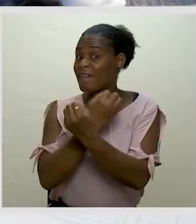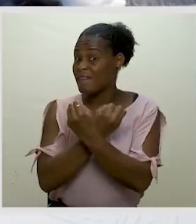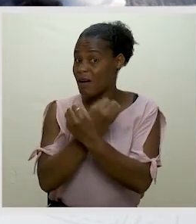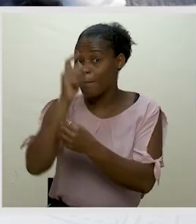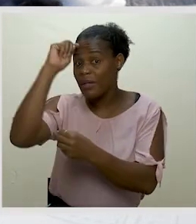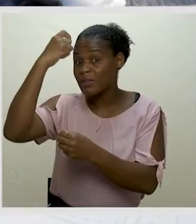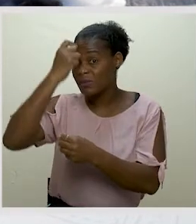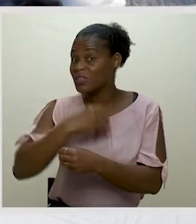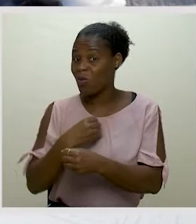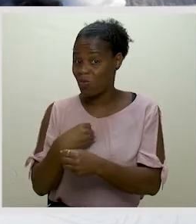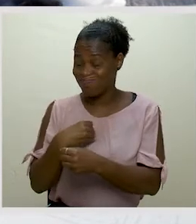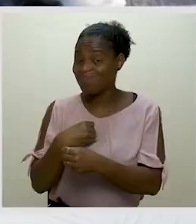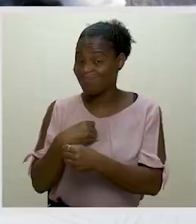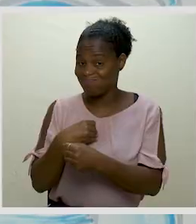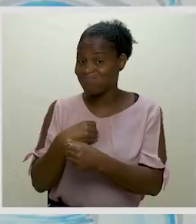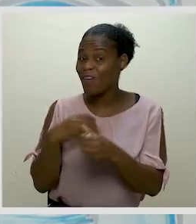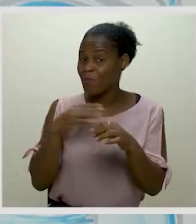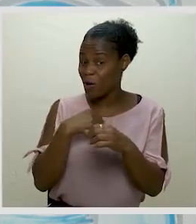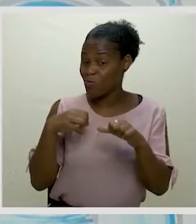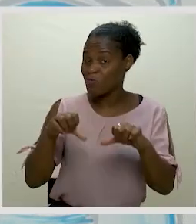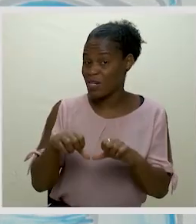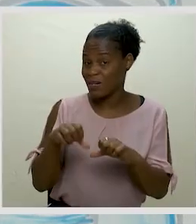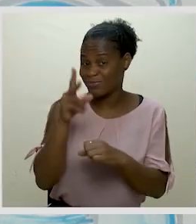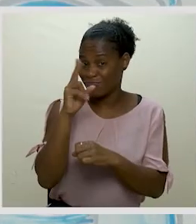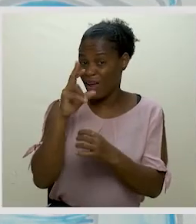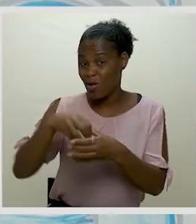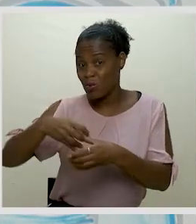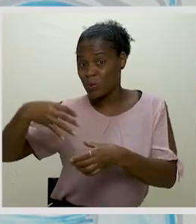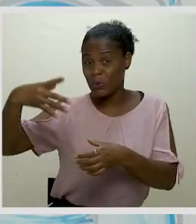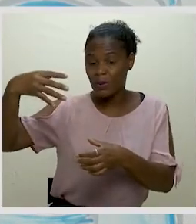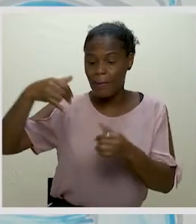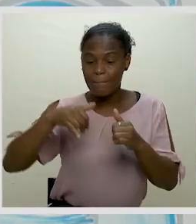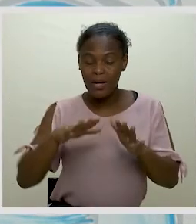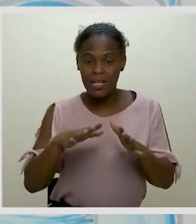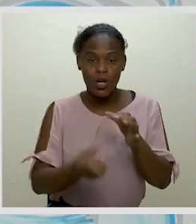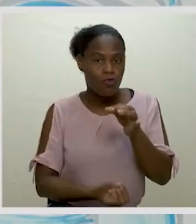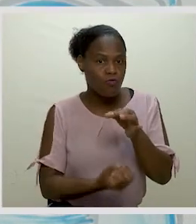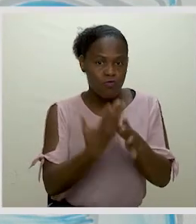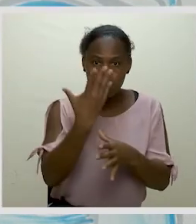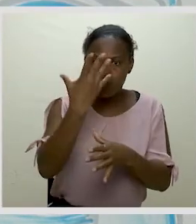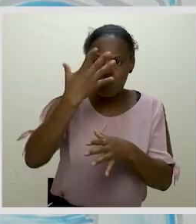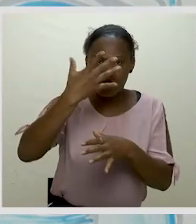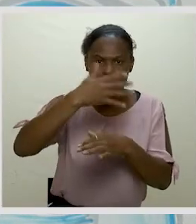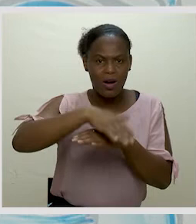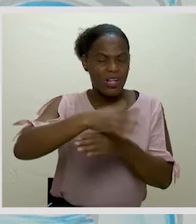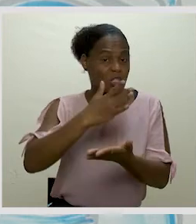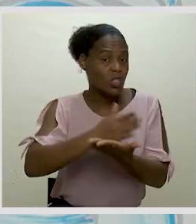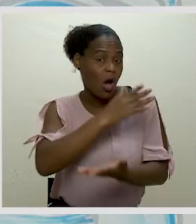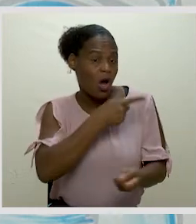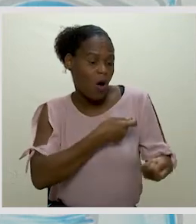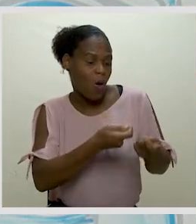prejudiciais para a saúde. Mas os vulcões não são absolutamente só,